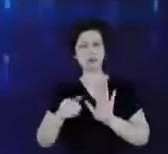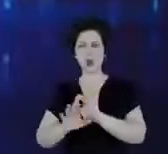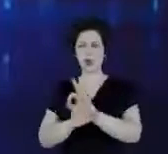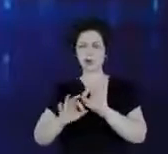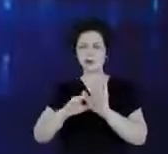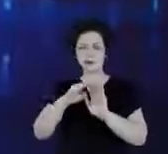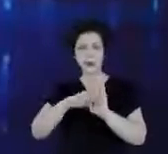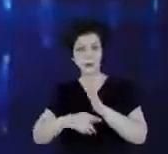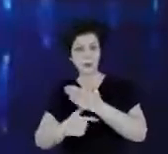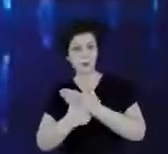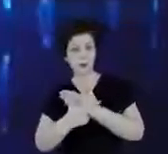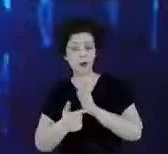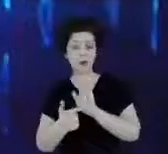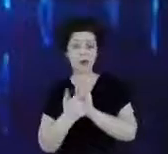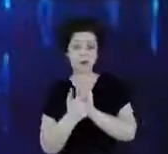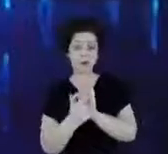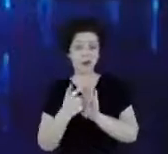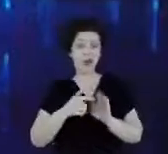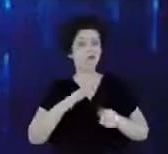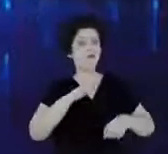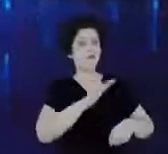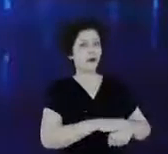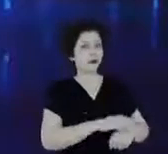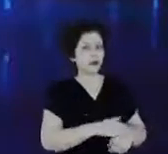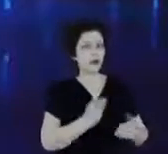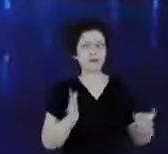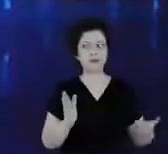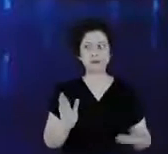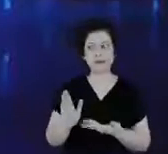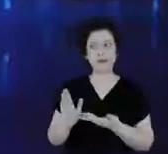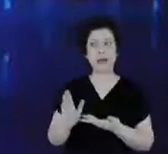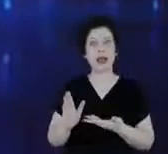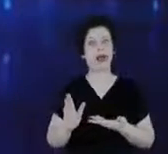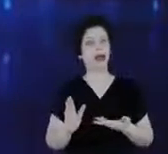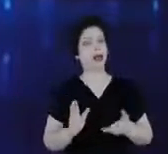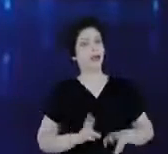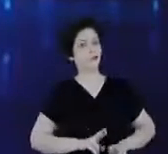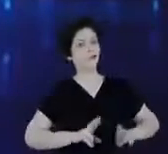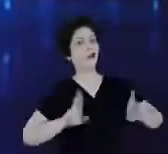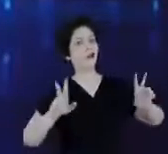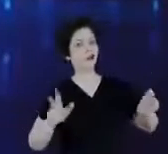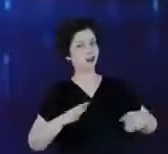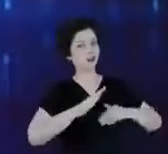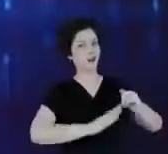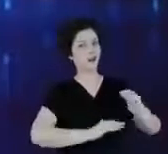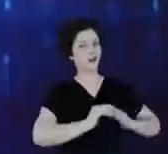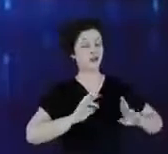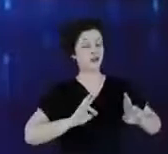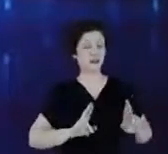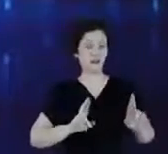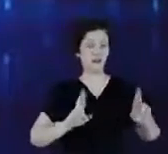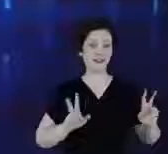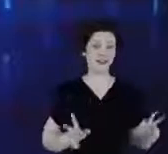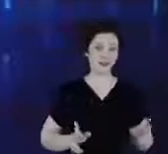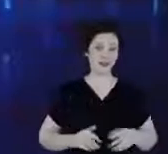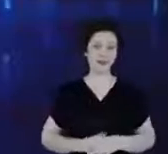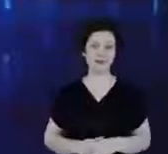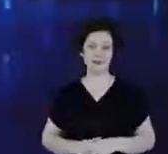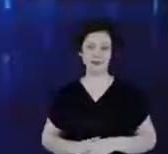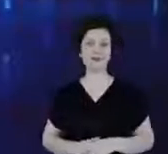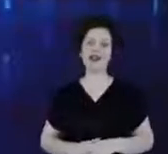feitos agora executar o plano é outros 500 se entendeu E a gente